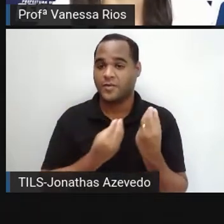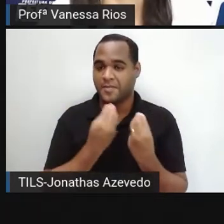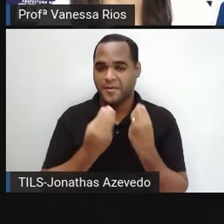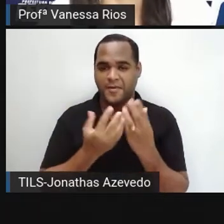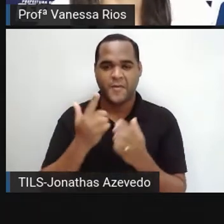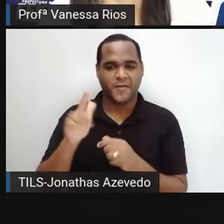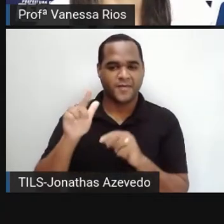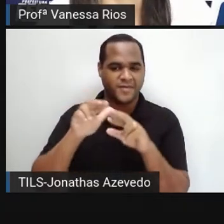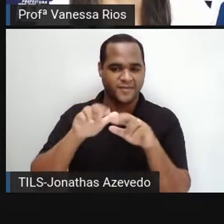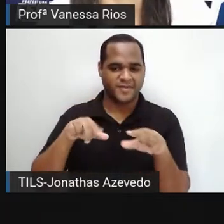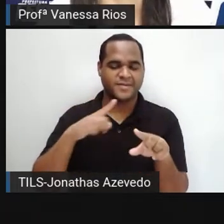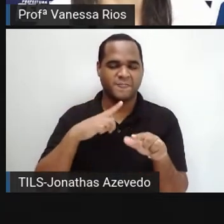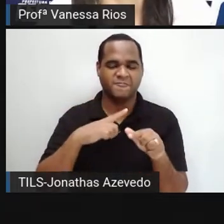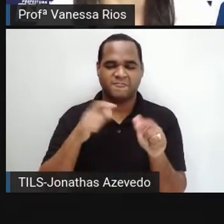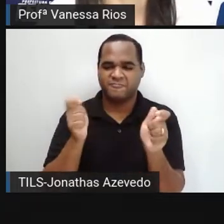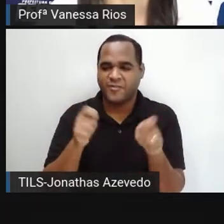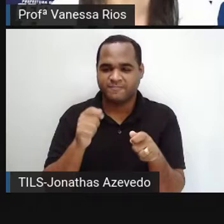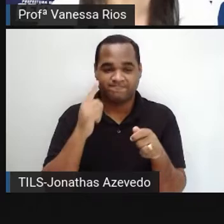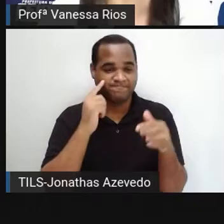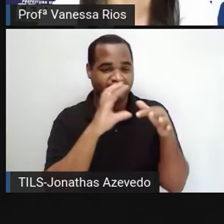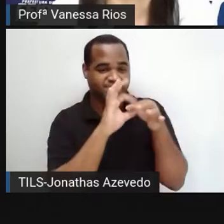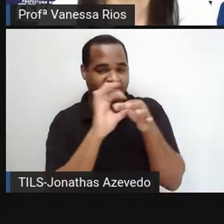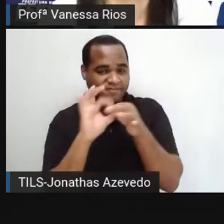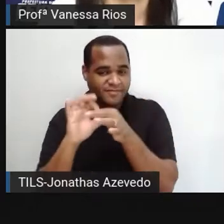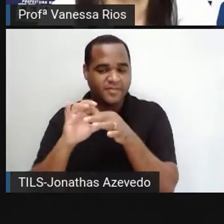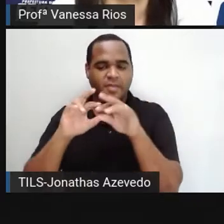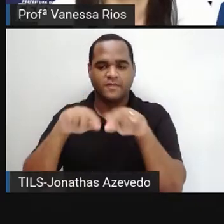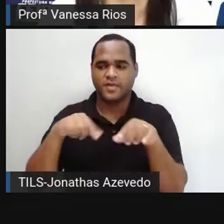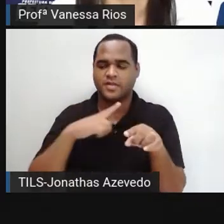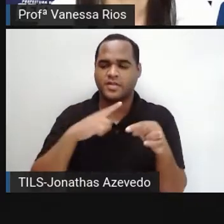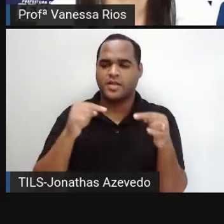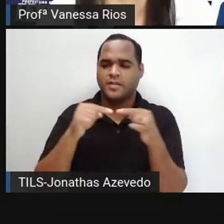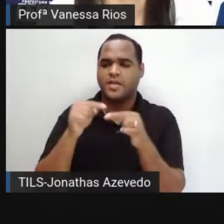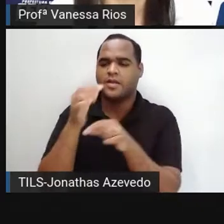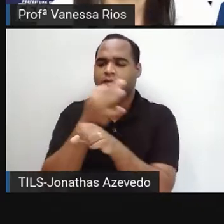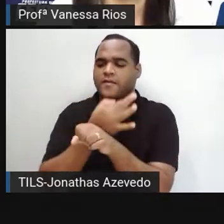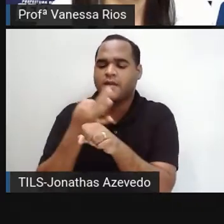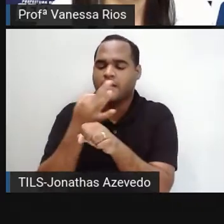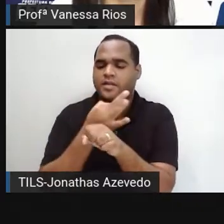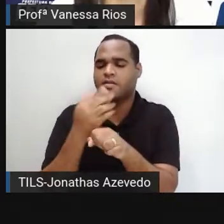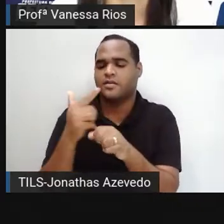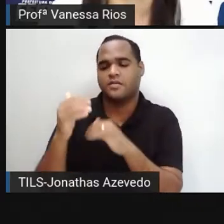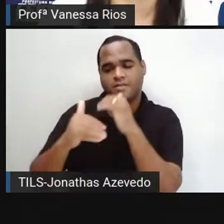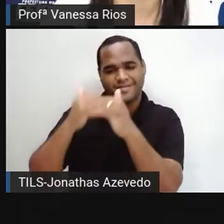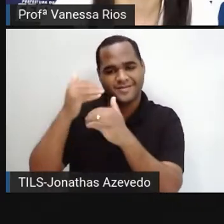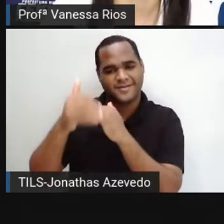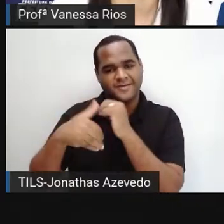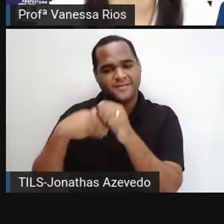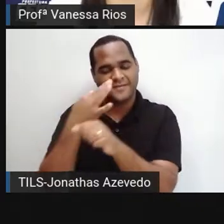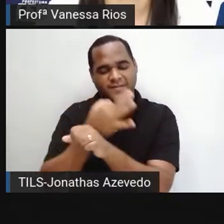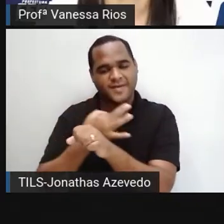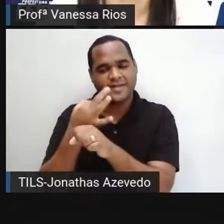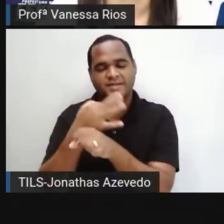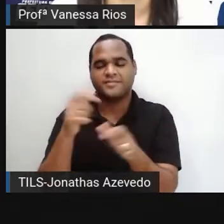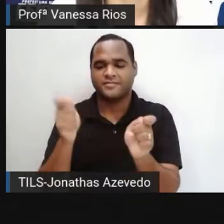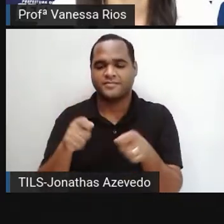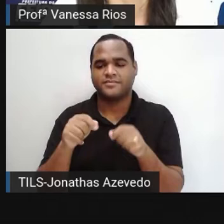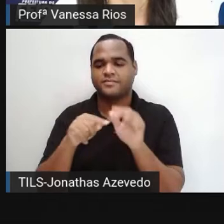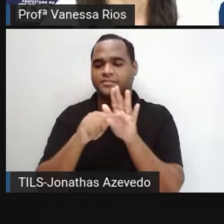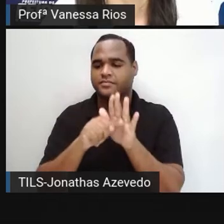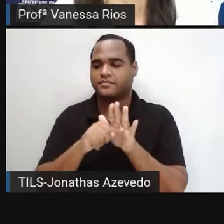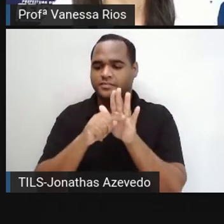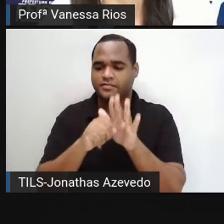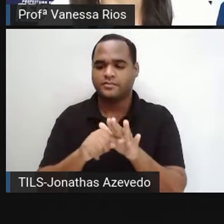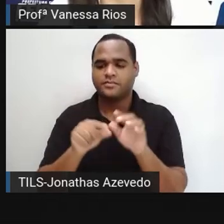também podemos incluir entre as atividades das férias, do momento das férias, e que vão aí nos ajudar a